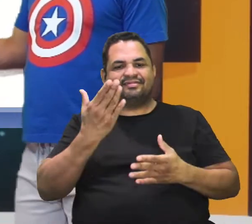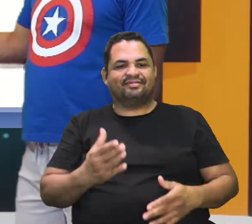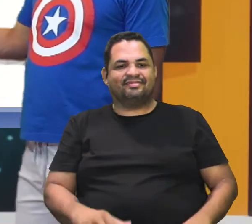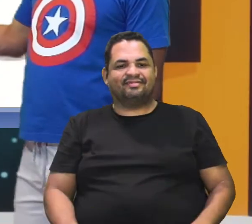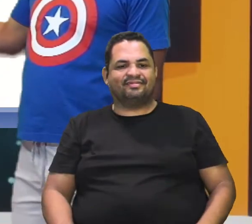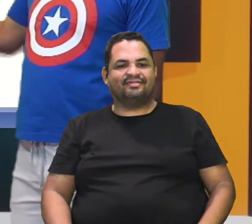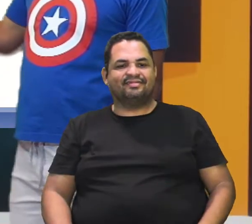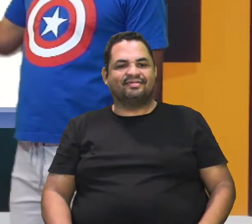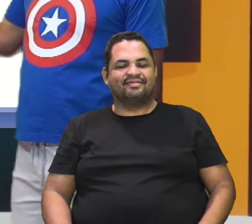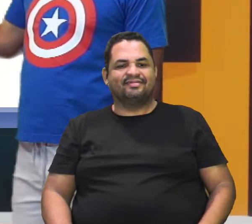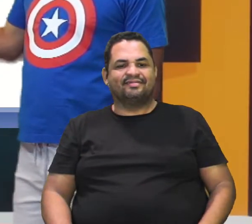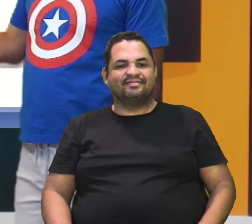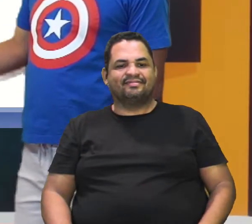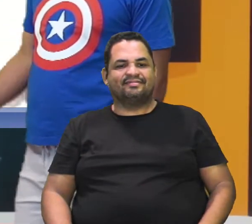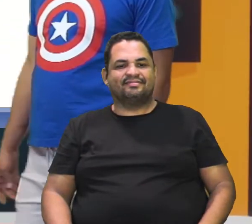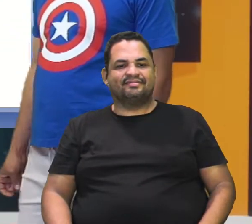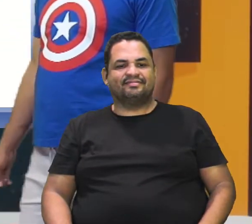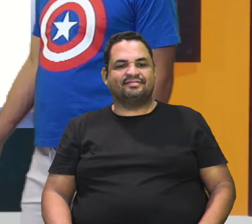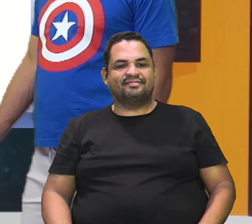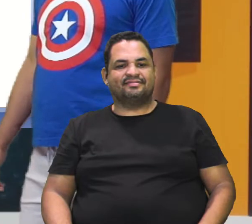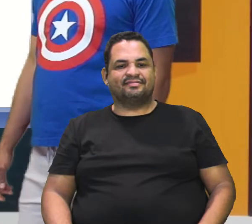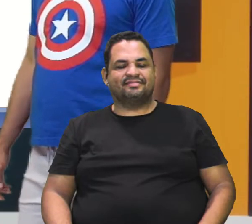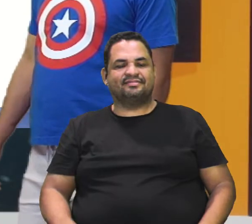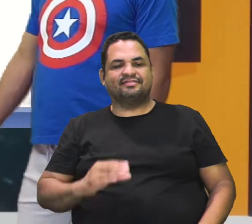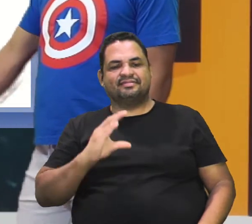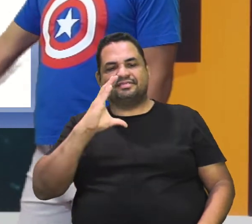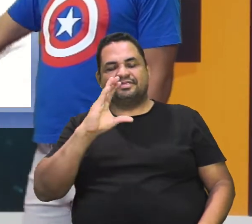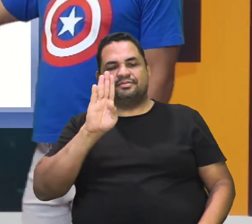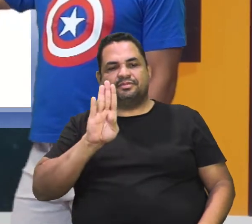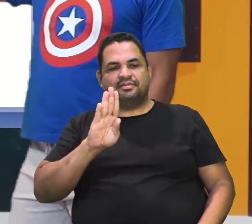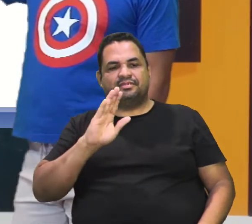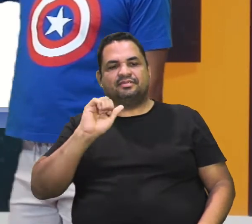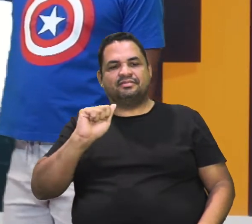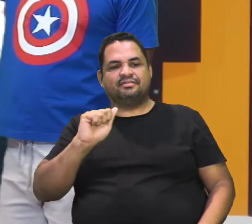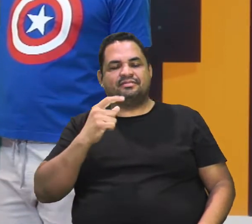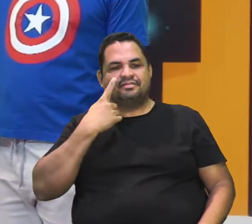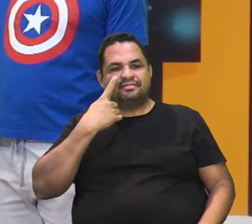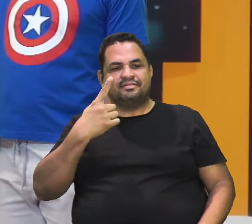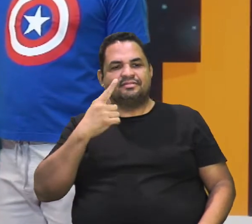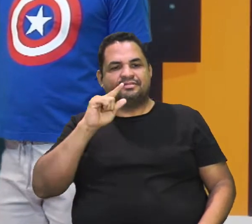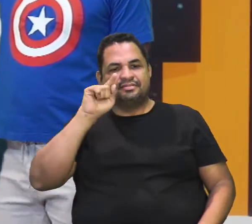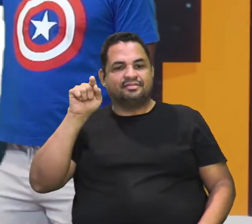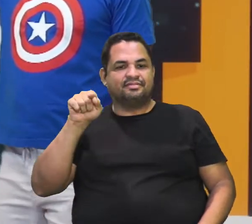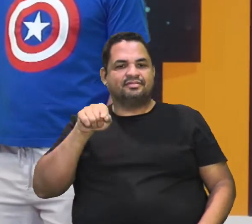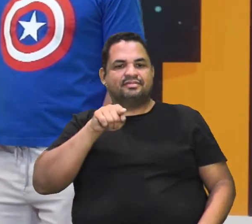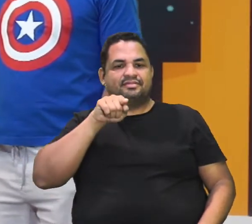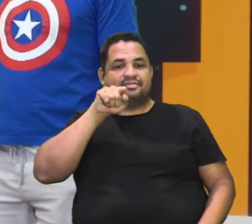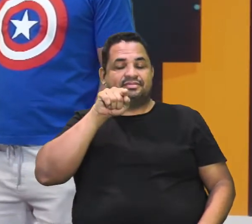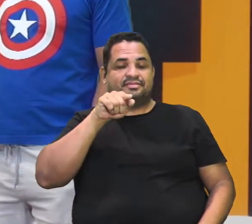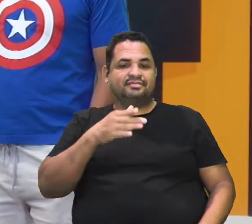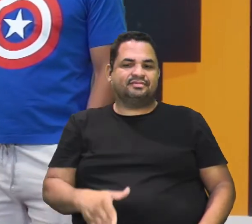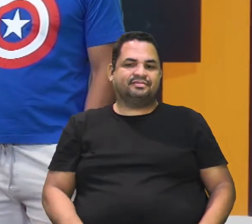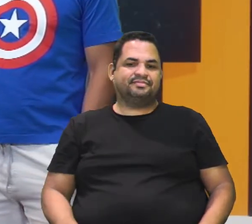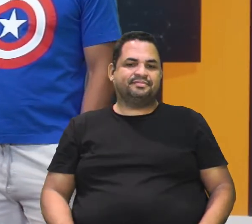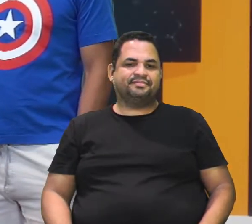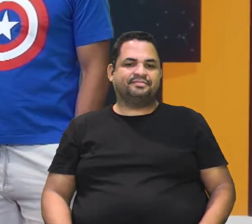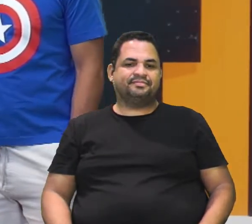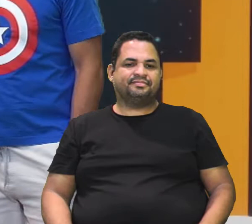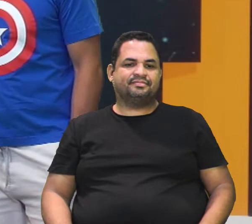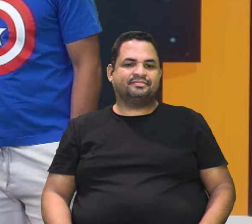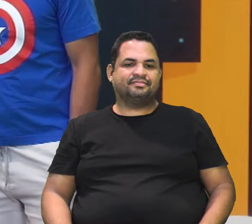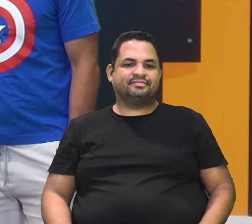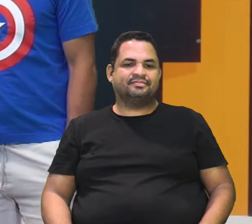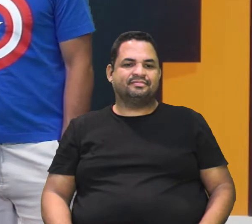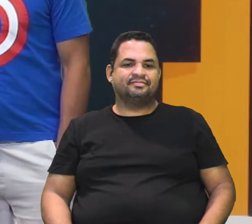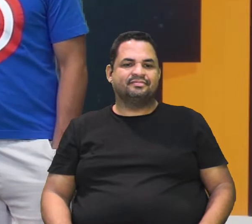vai... E aí a gente tá vendo o C, o B, o A e vendo a excentricidade. Agora, vamos olhar aqui rapidinho, quando chegar aqui no meio aqui, ó, chegou